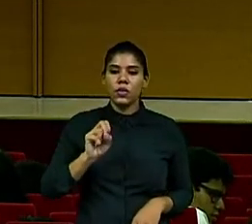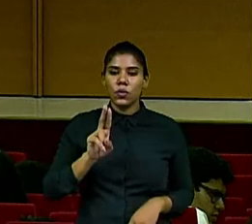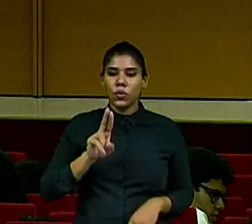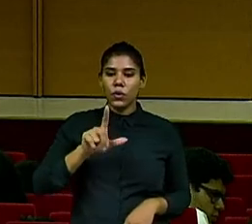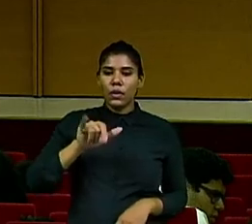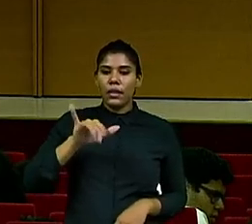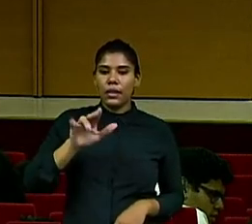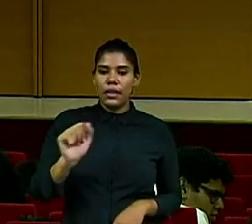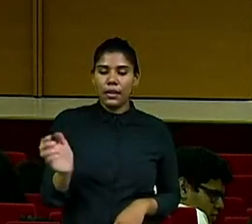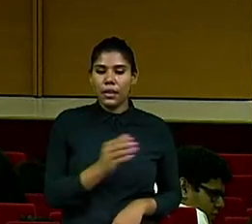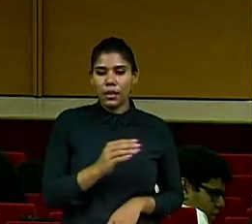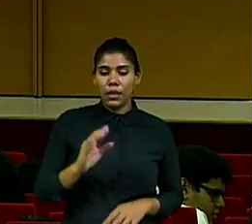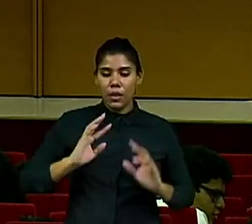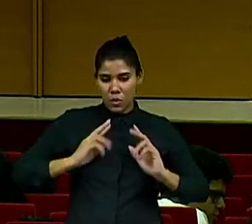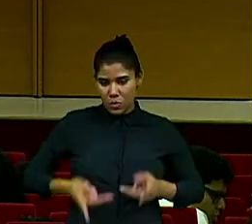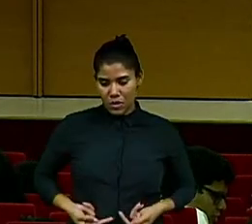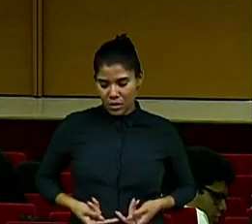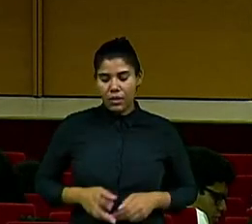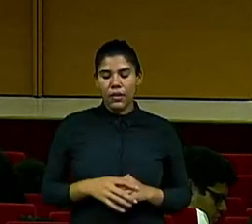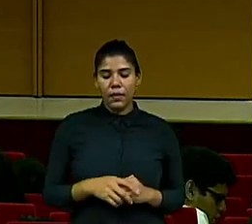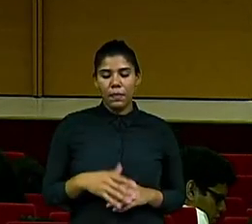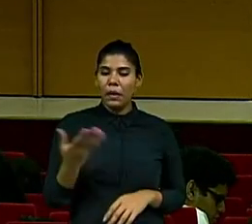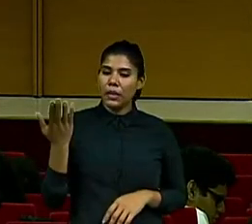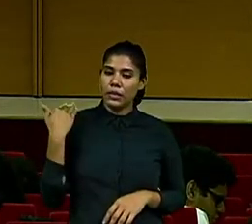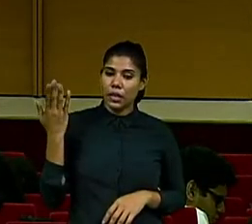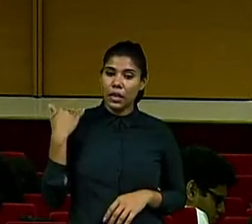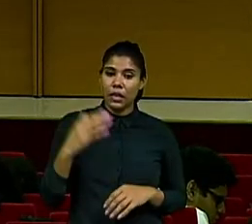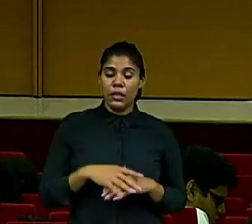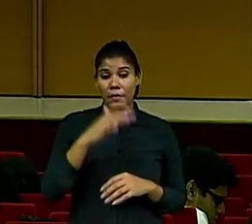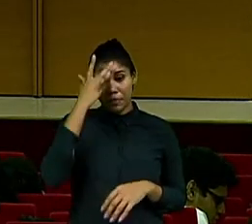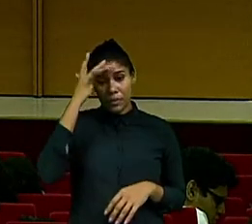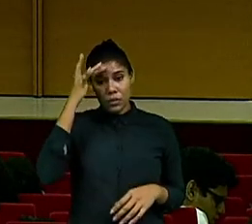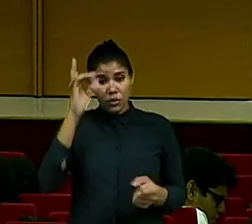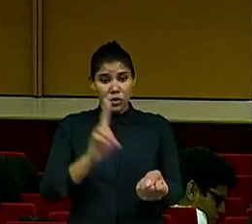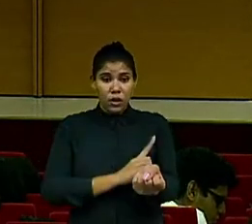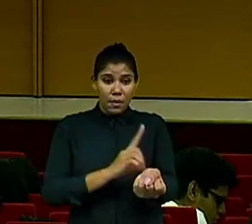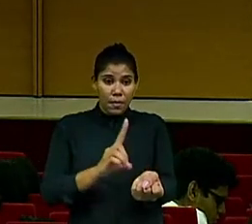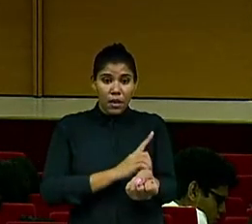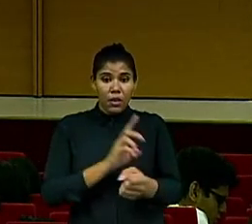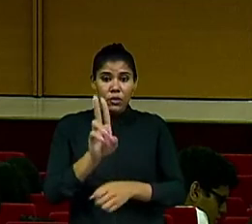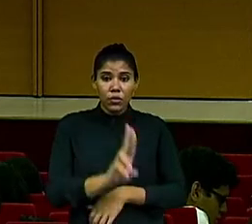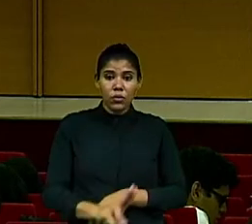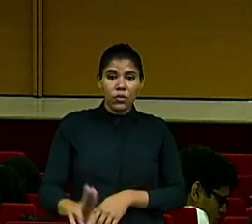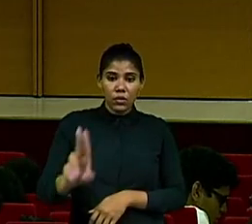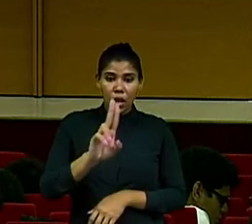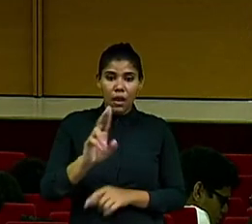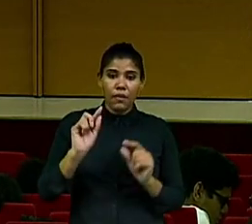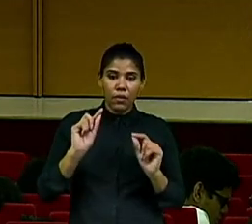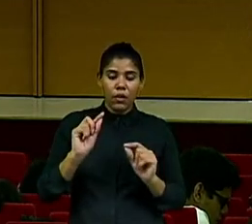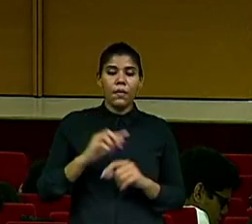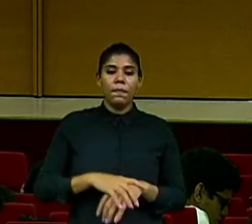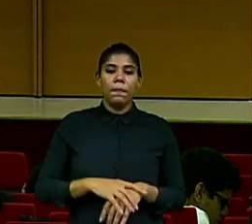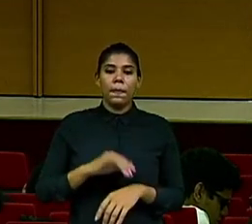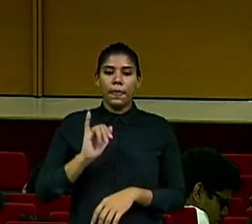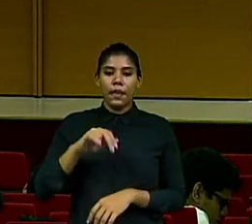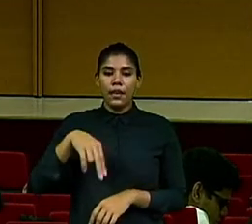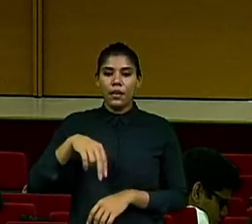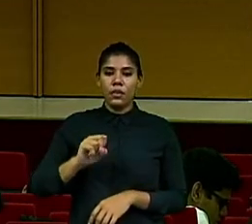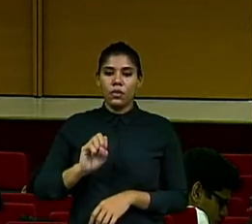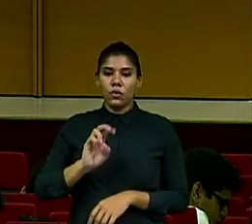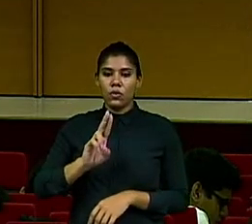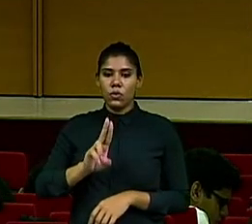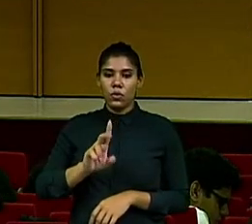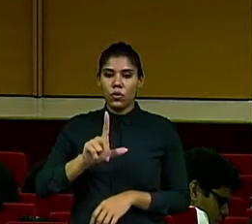vestibular Antigamente os diabéticos utilizavam recebiam insulina que era retirada